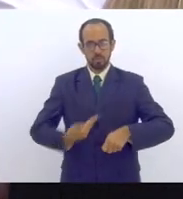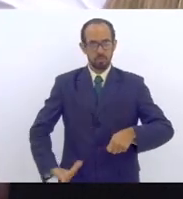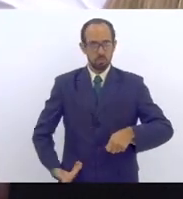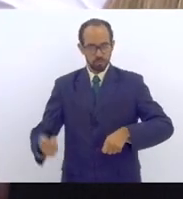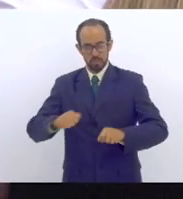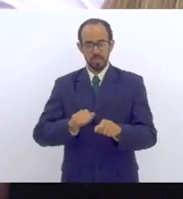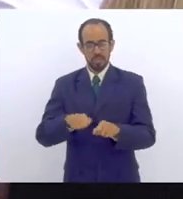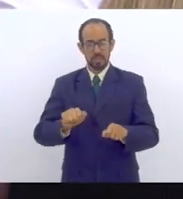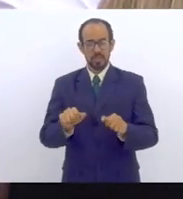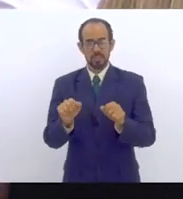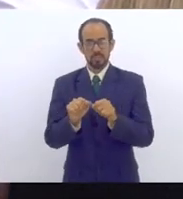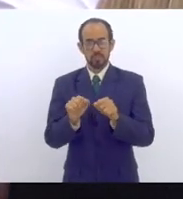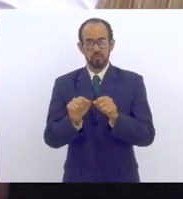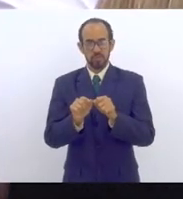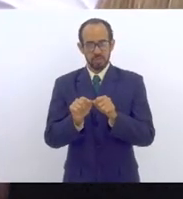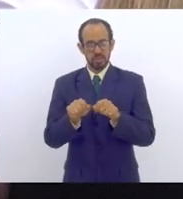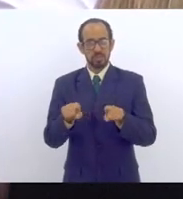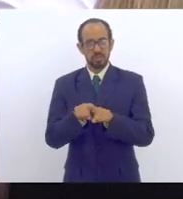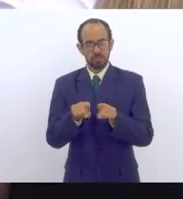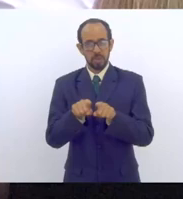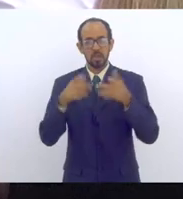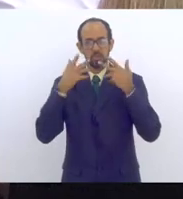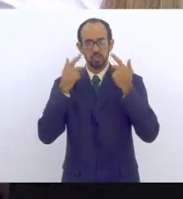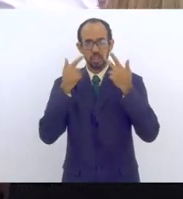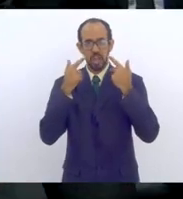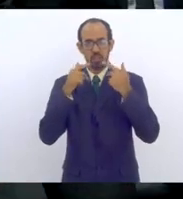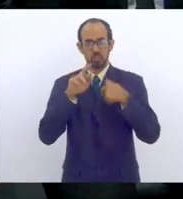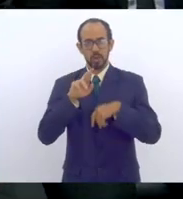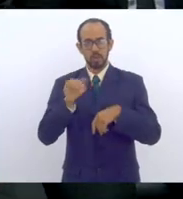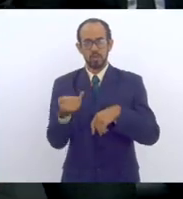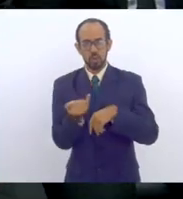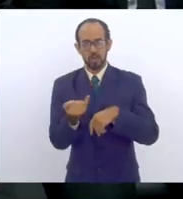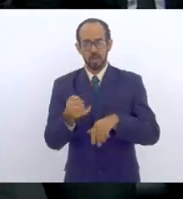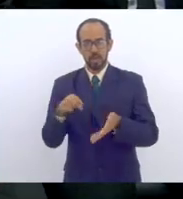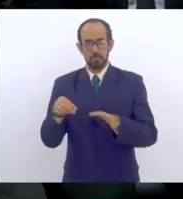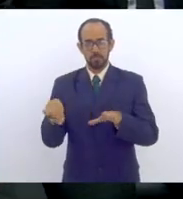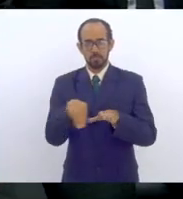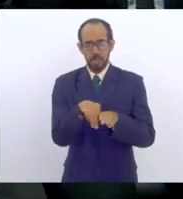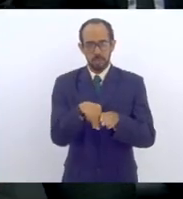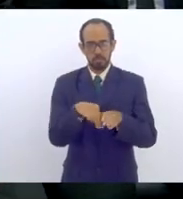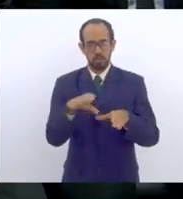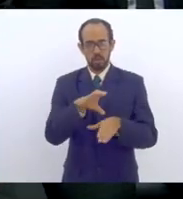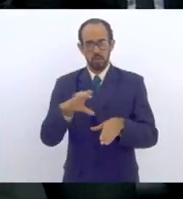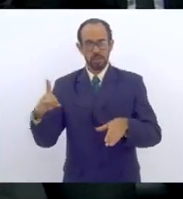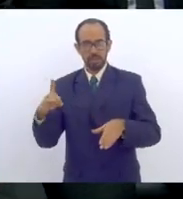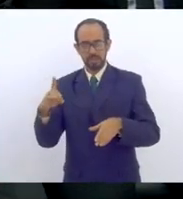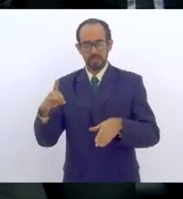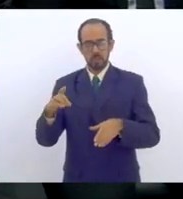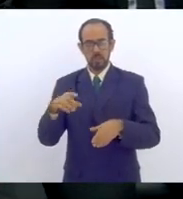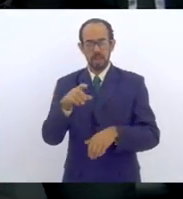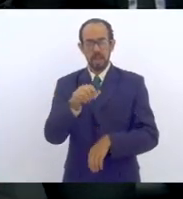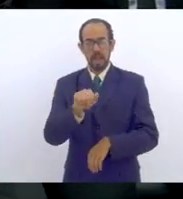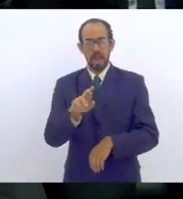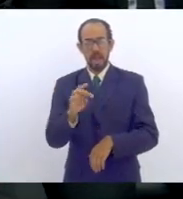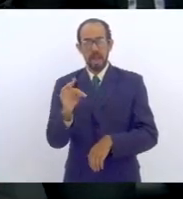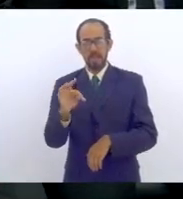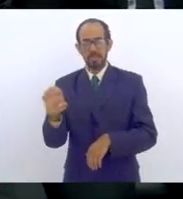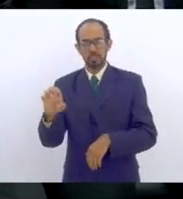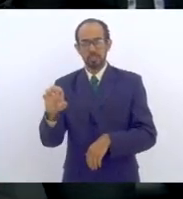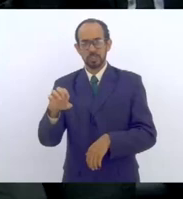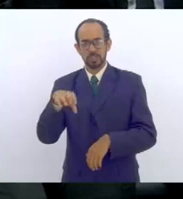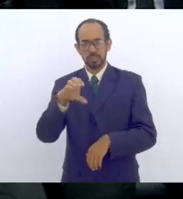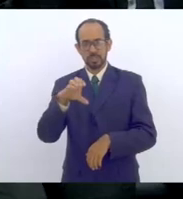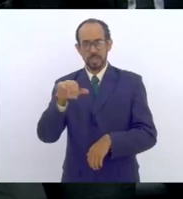em cena e da frente teatro RJ é membro da Coordenação externa do artes cênicas em extensão Unirio